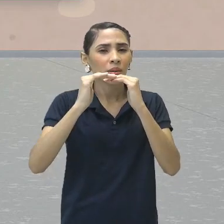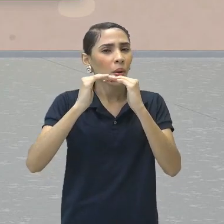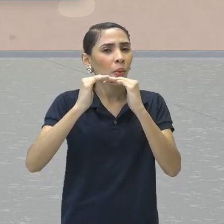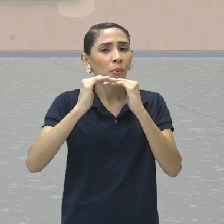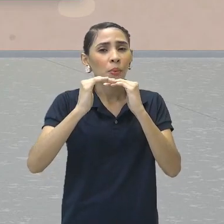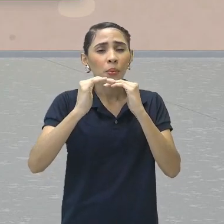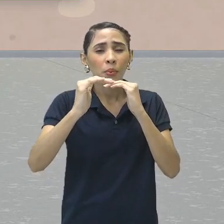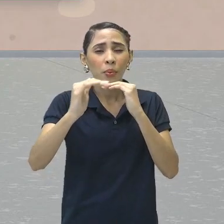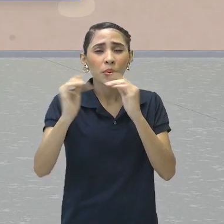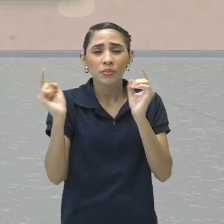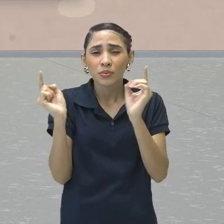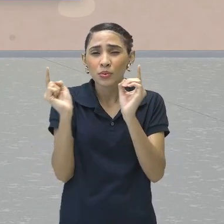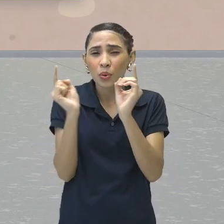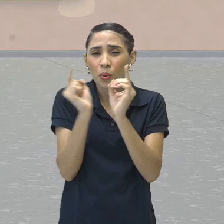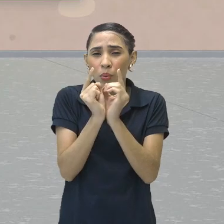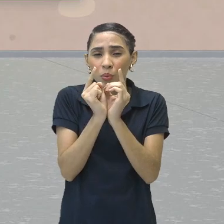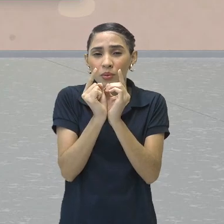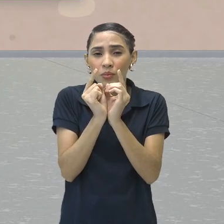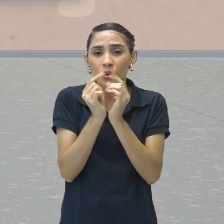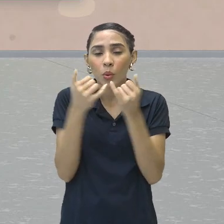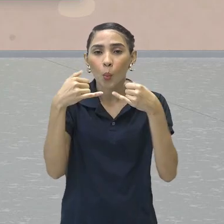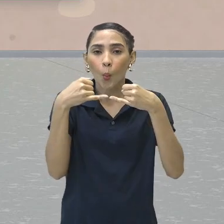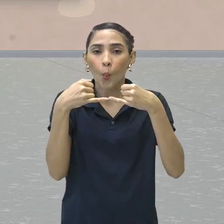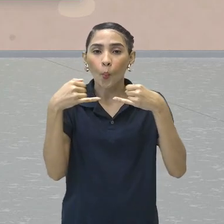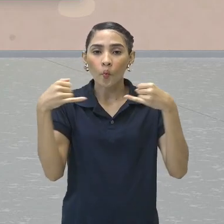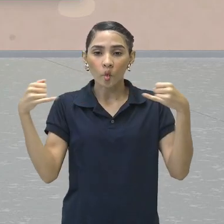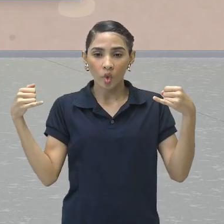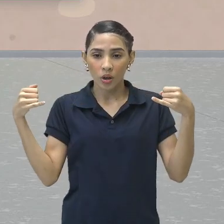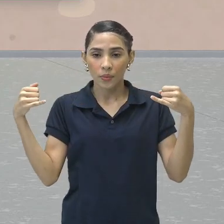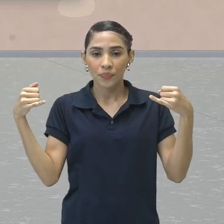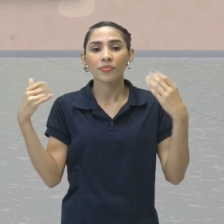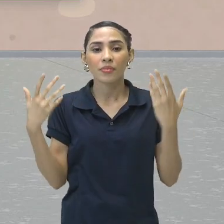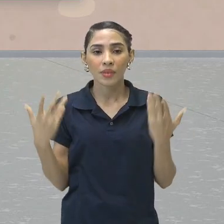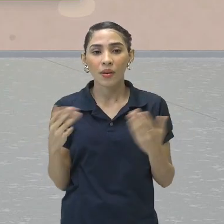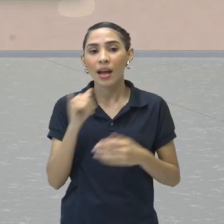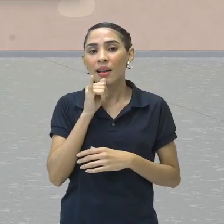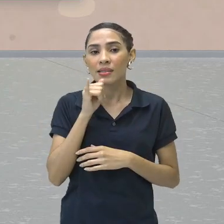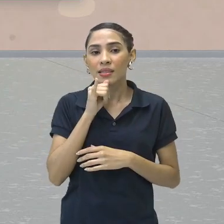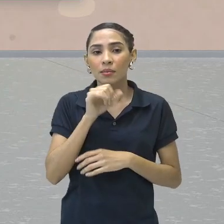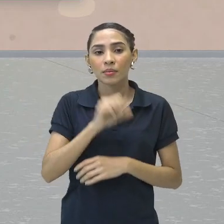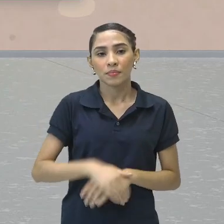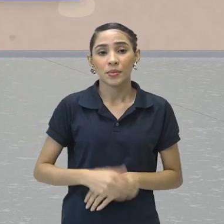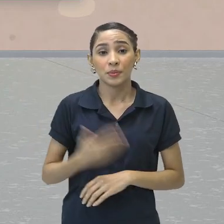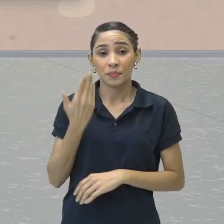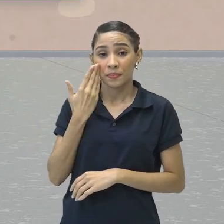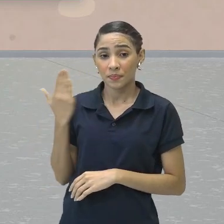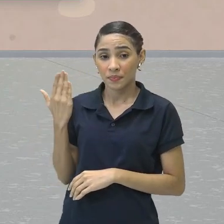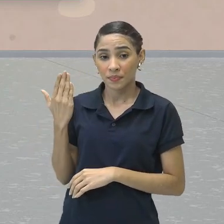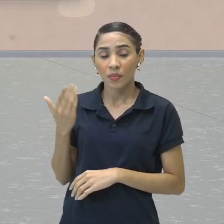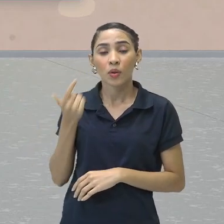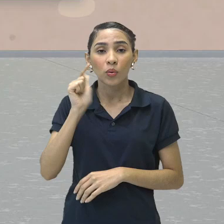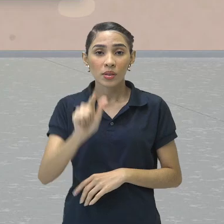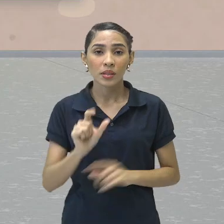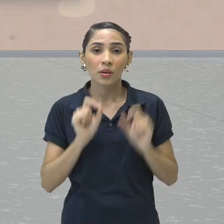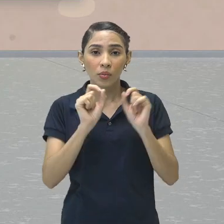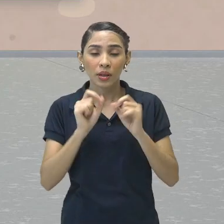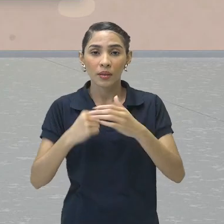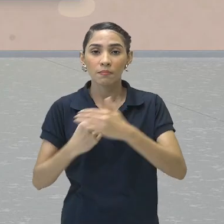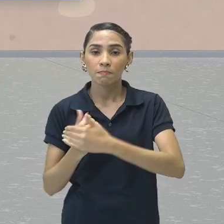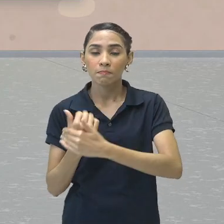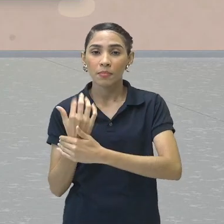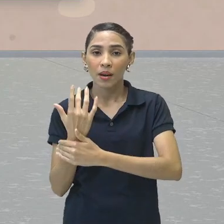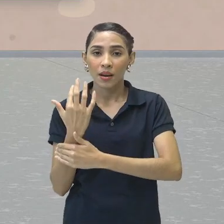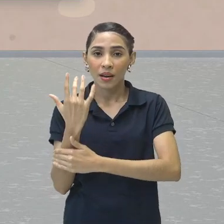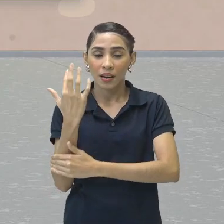bem curta, bem fina, né? A parte da serrapilheira, que é a parte que é necessária, né, para as vegetações